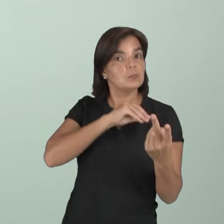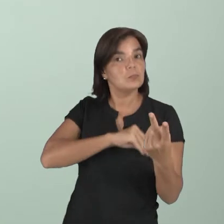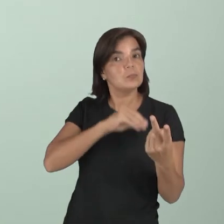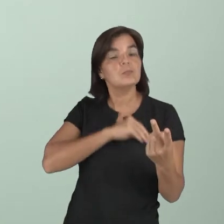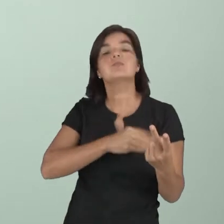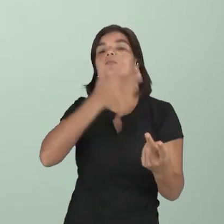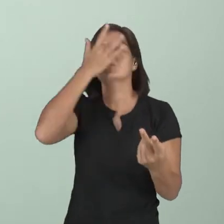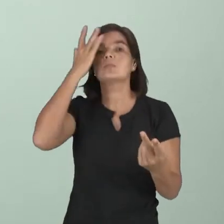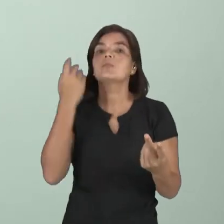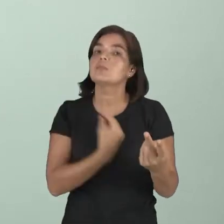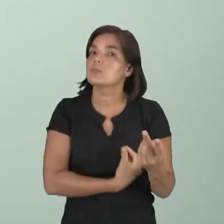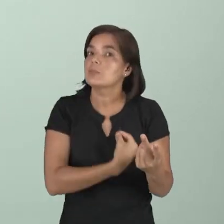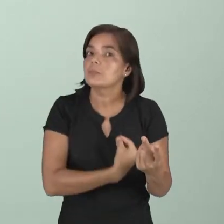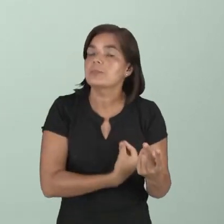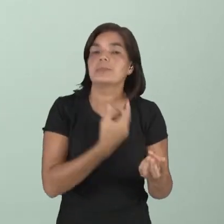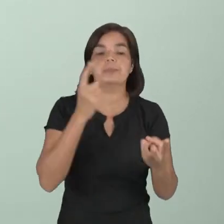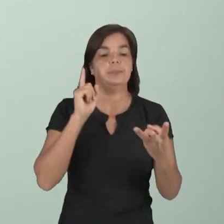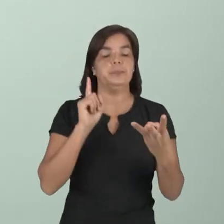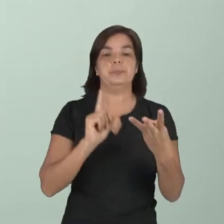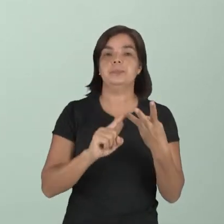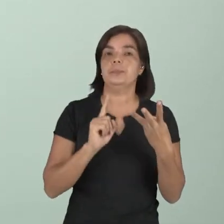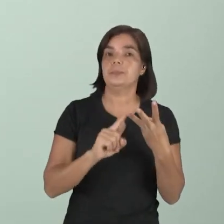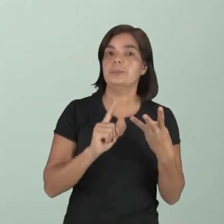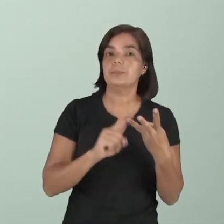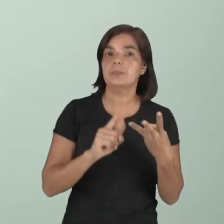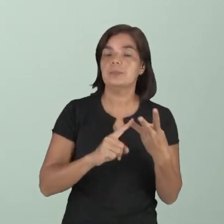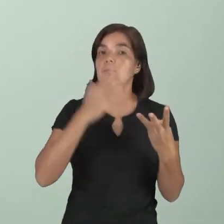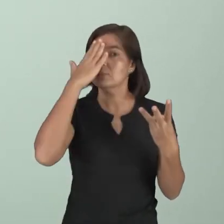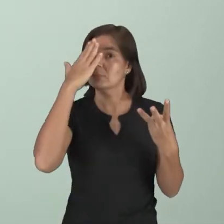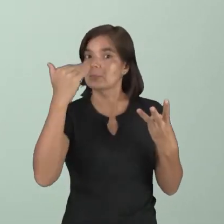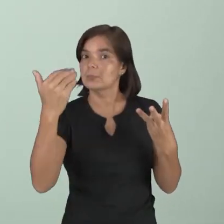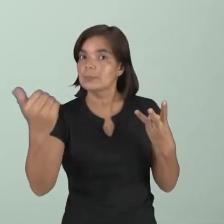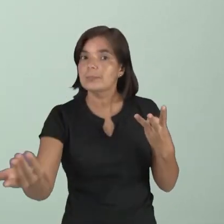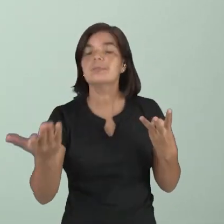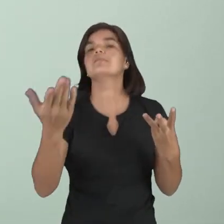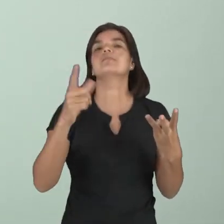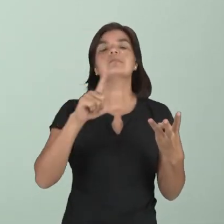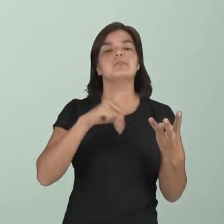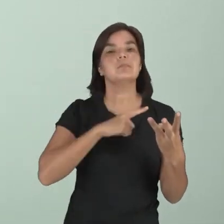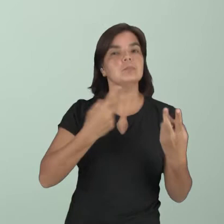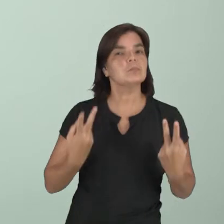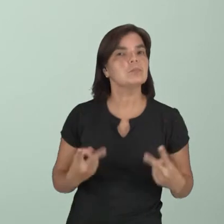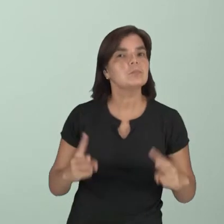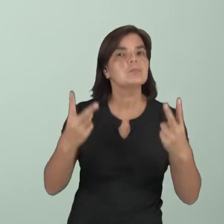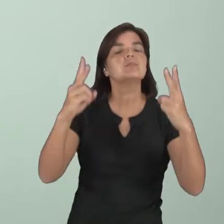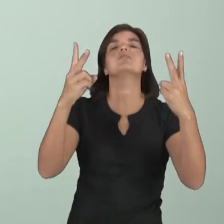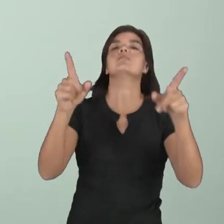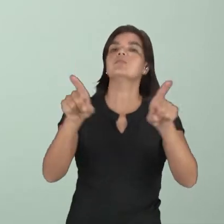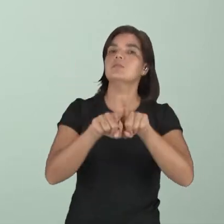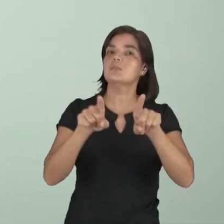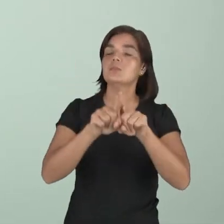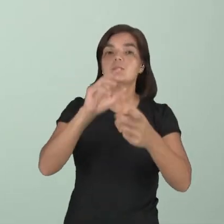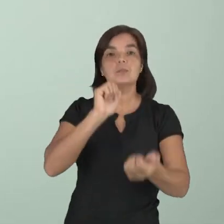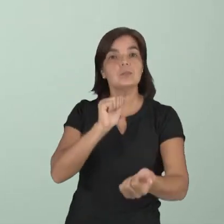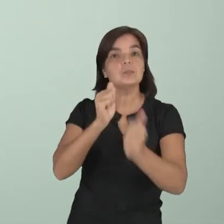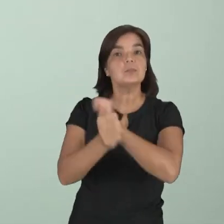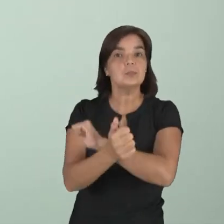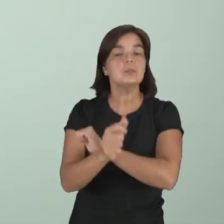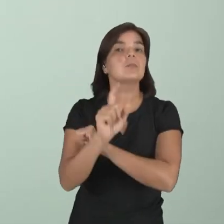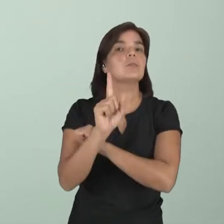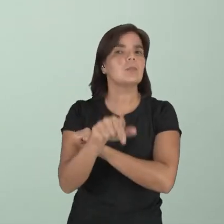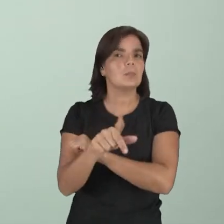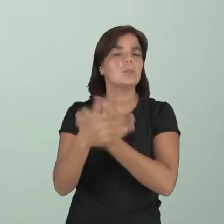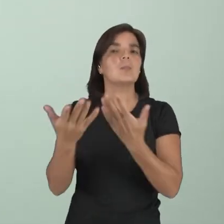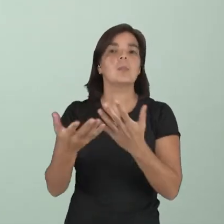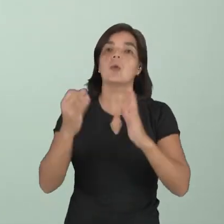dos jogadores, também a questão da fama, né? Que vem com as vitórias. Então, o esporte, ele